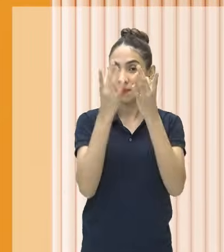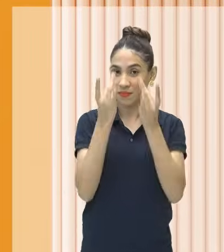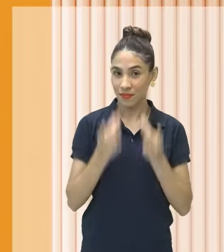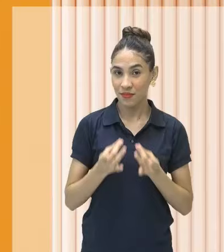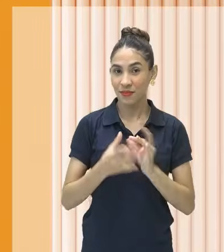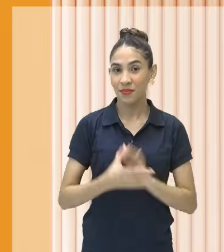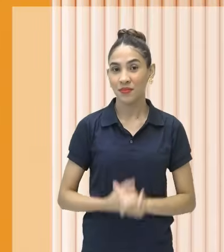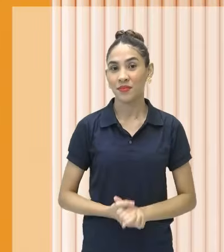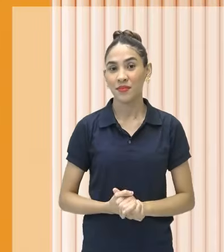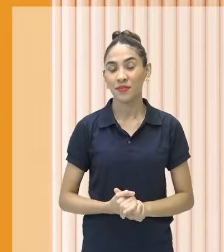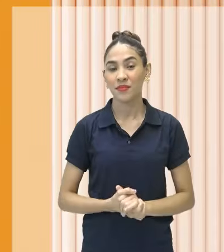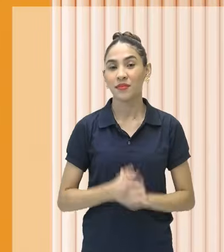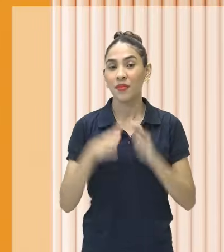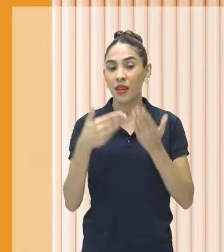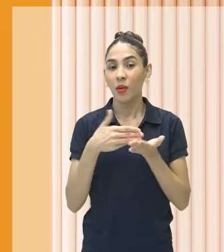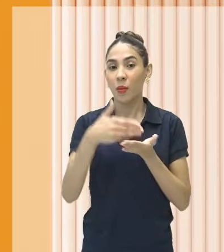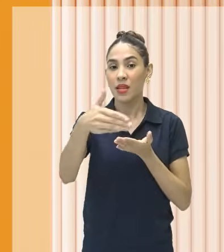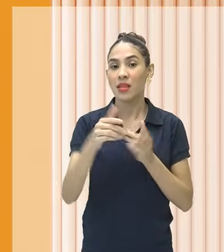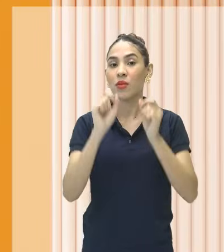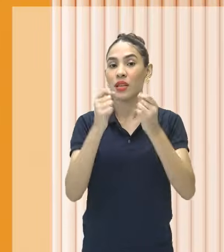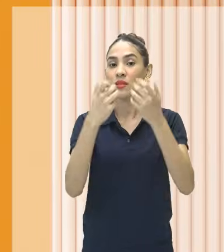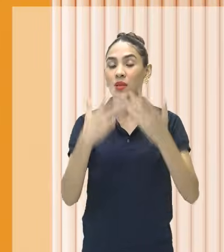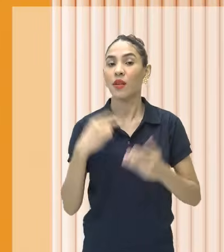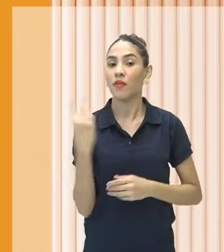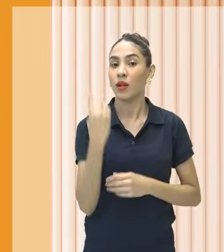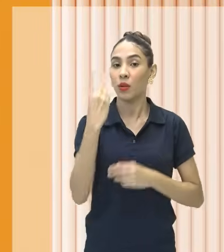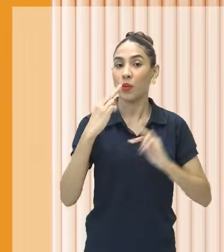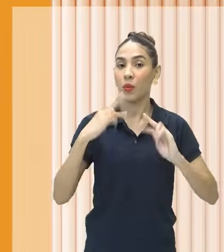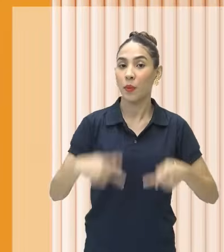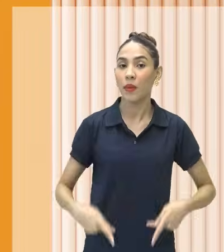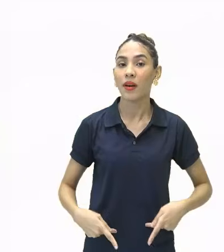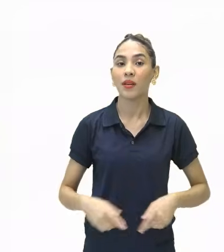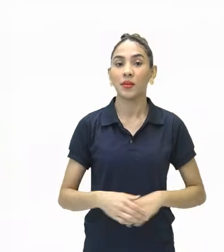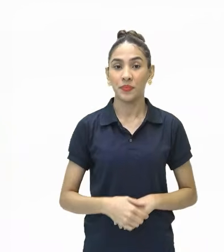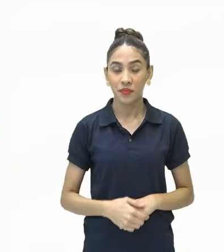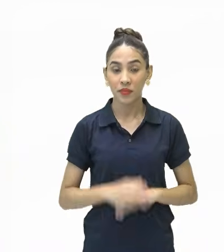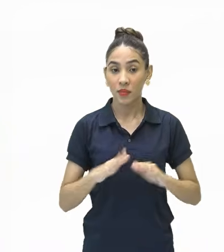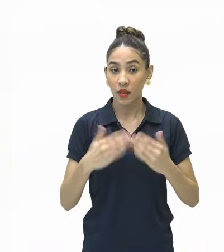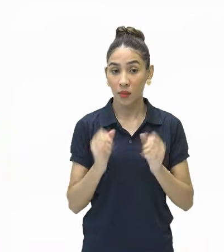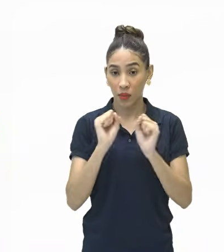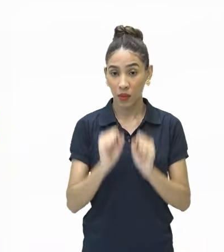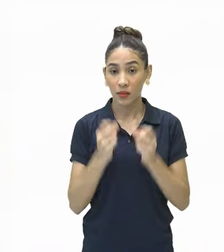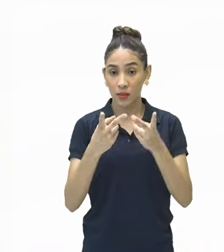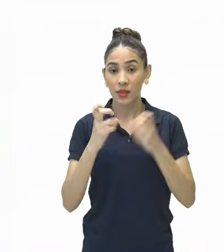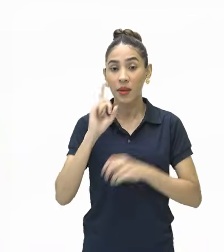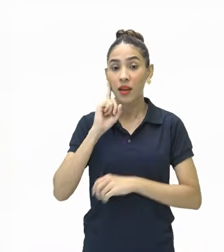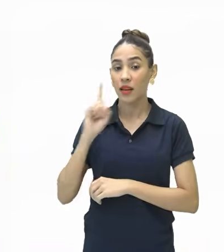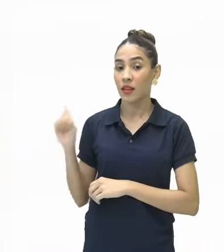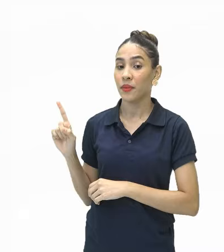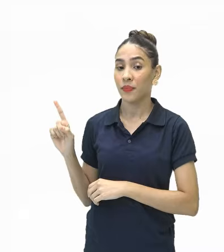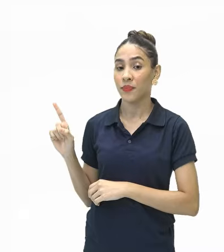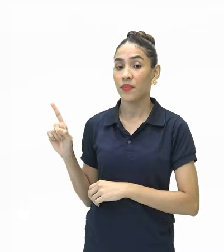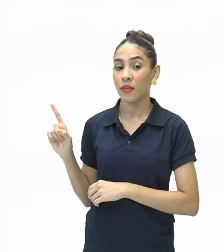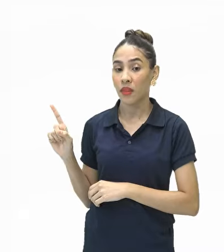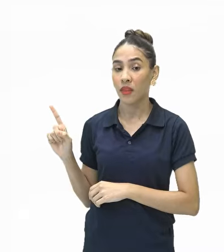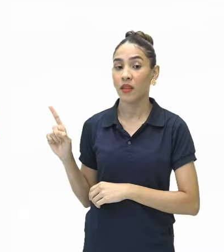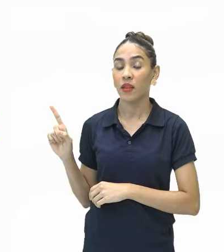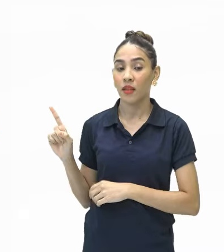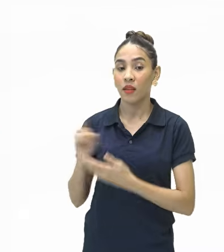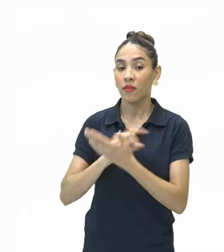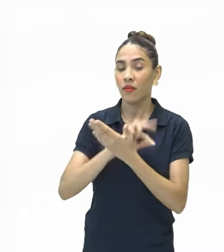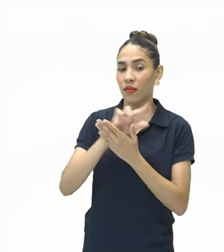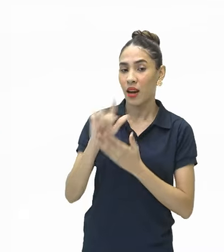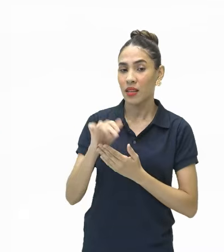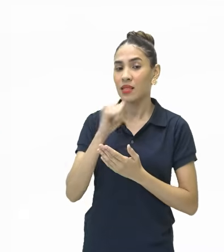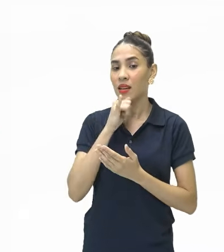pouco. Vamos começar falando um pouco sobre a questão dos valores humanos. Então, nós podemos ver aqui que várias coisas,